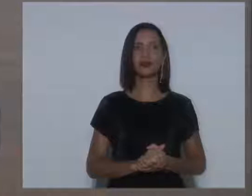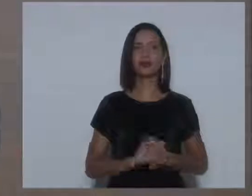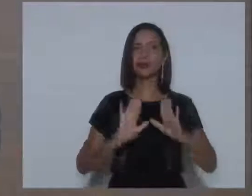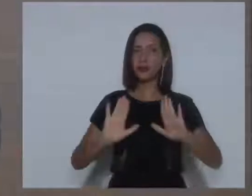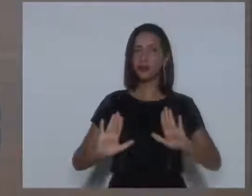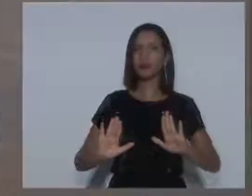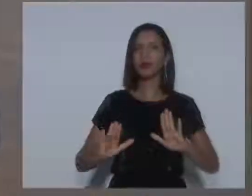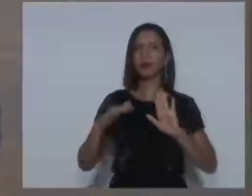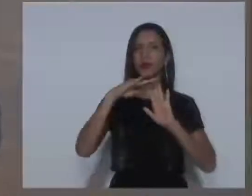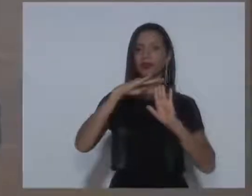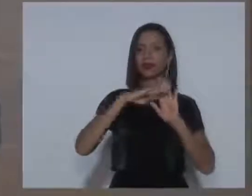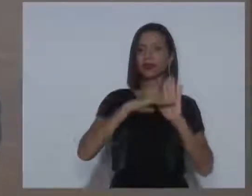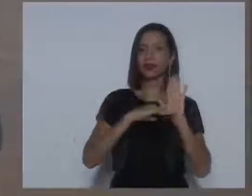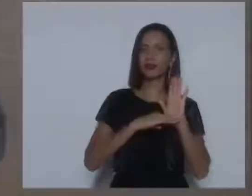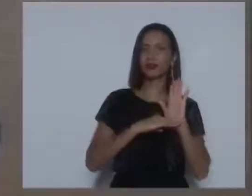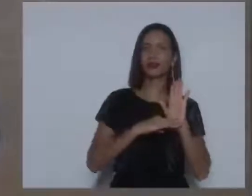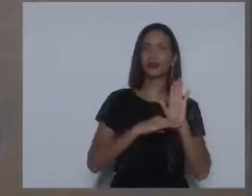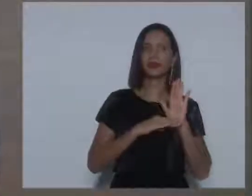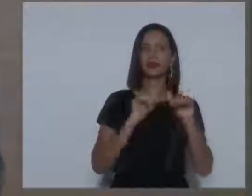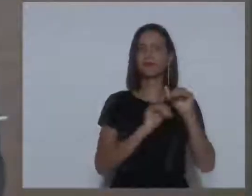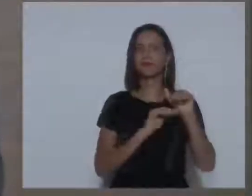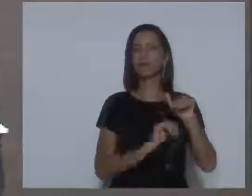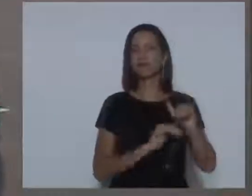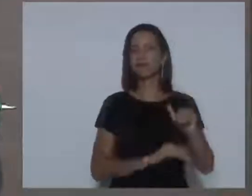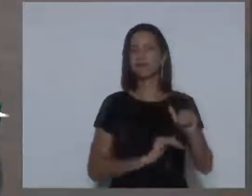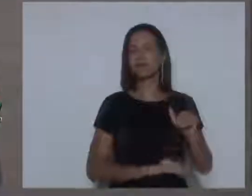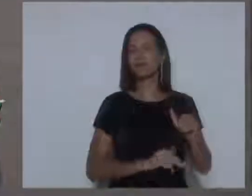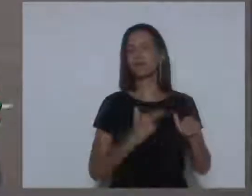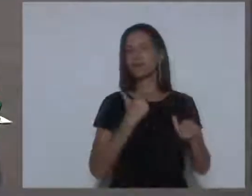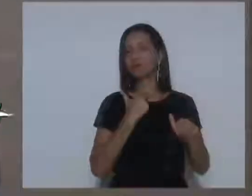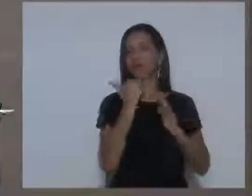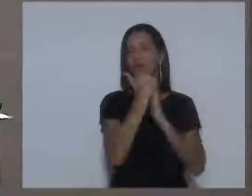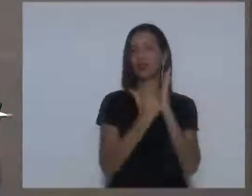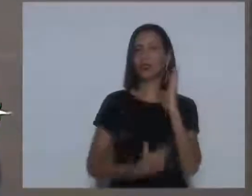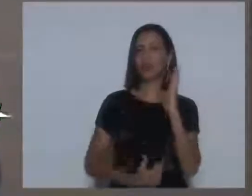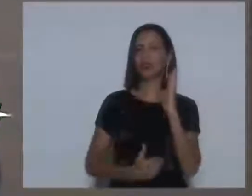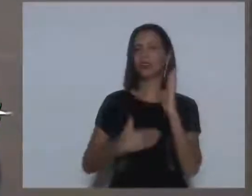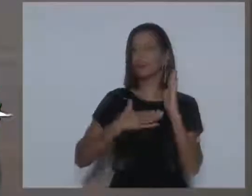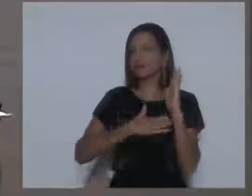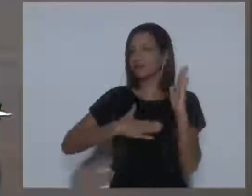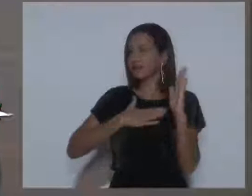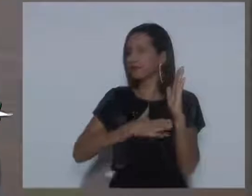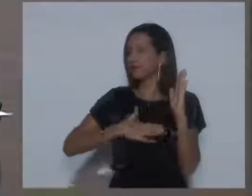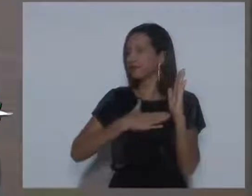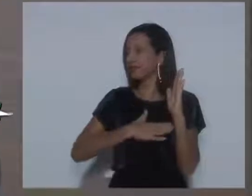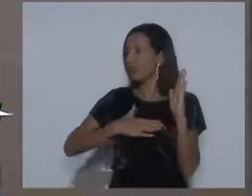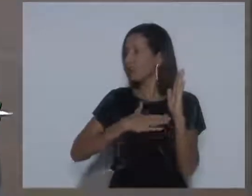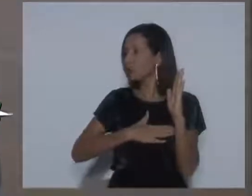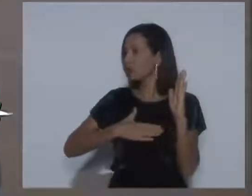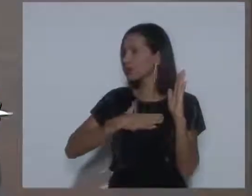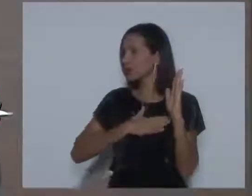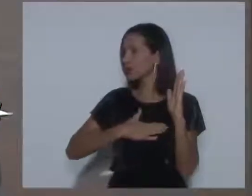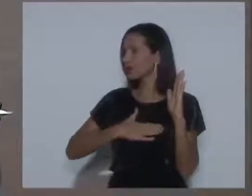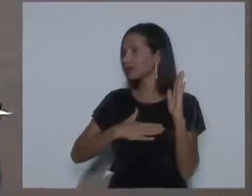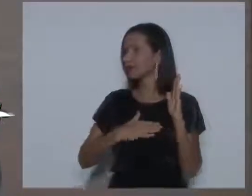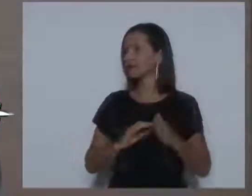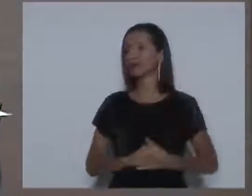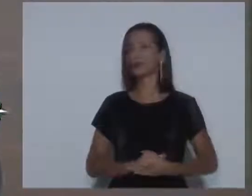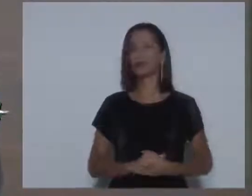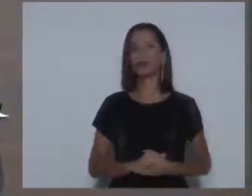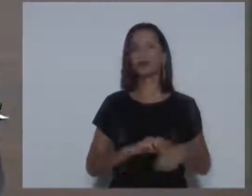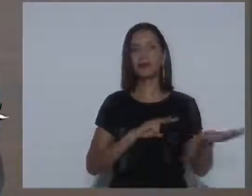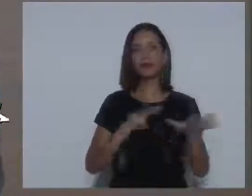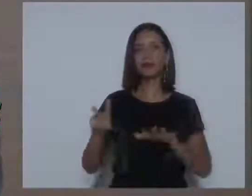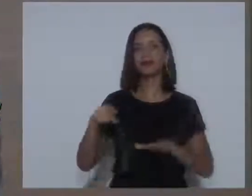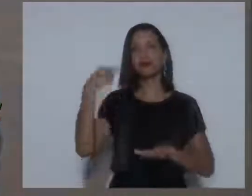mas as pautas se acumulam, não vai dar para tratar de tudo que eu gostaria, então vou tratar do que der e na semana que vem a